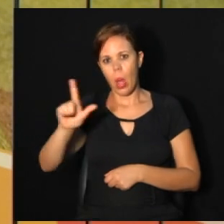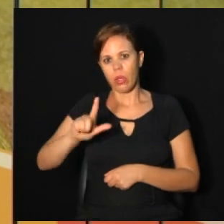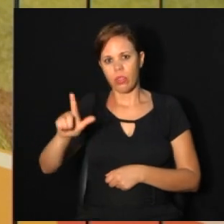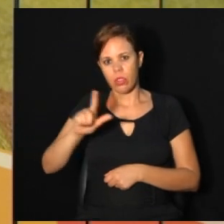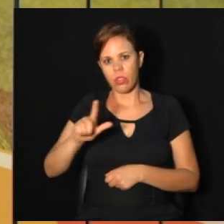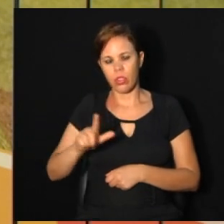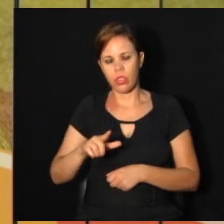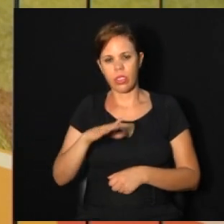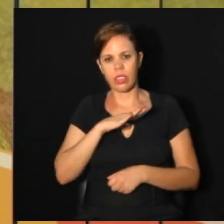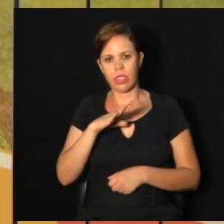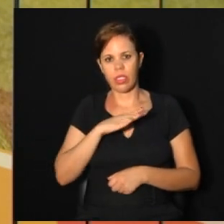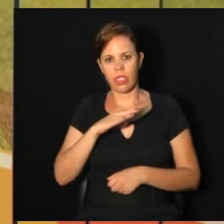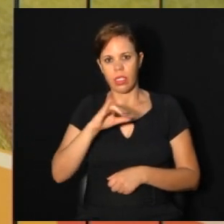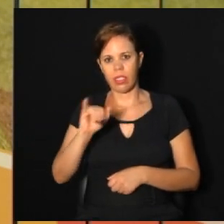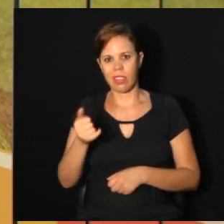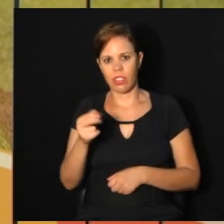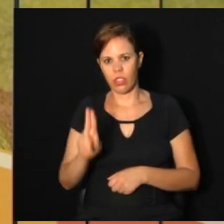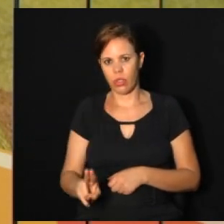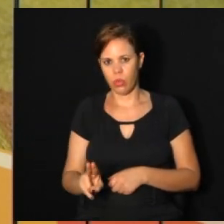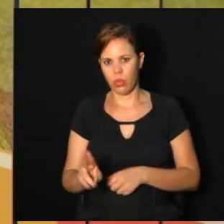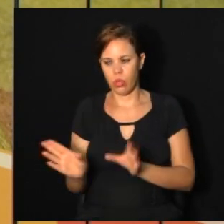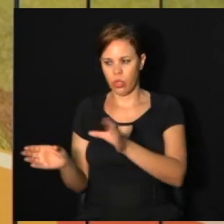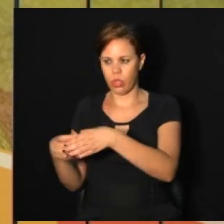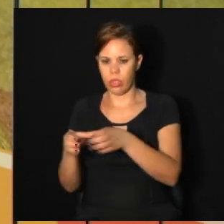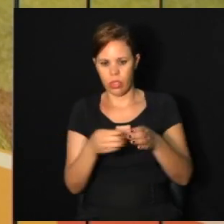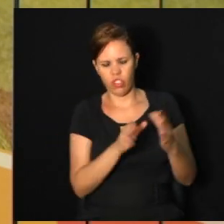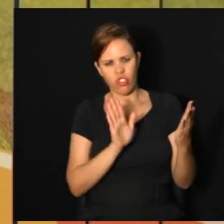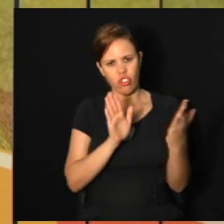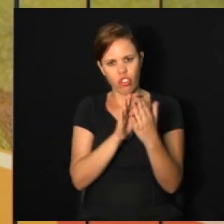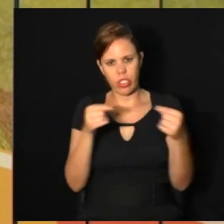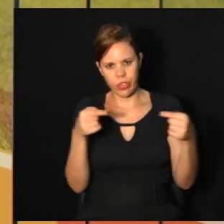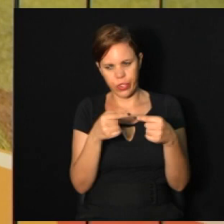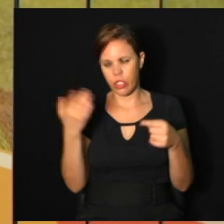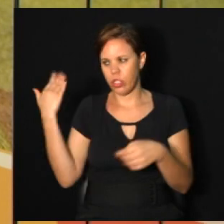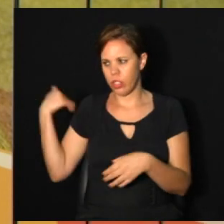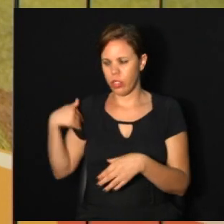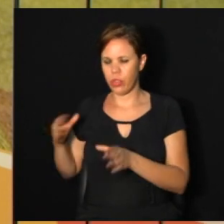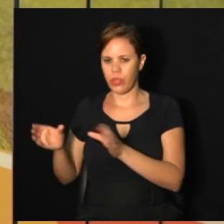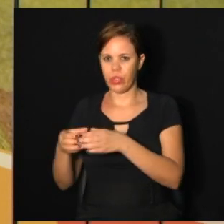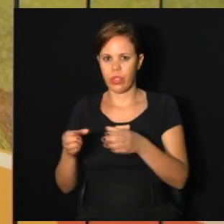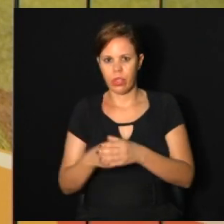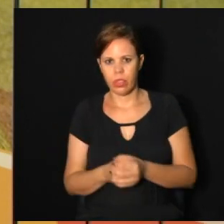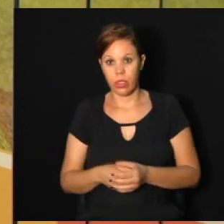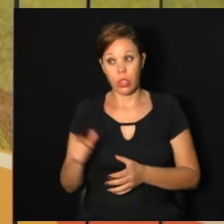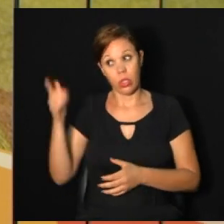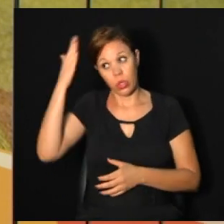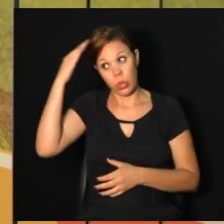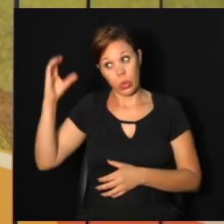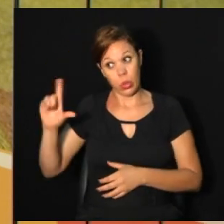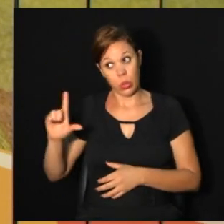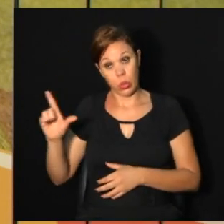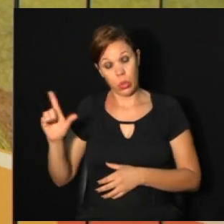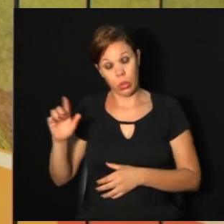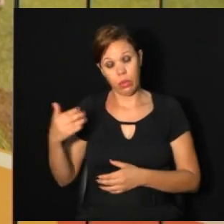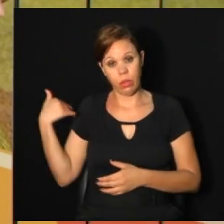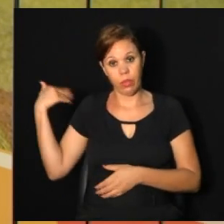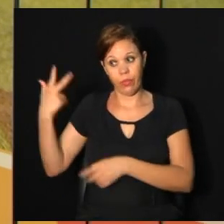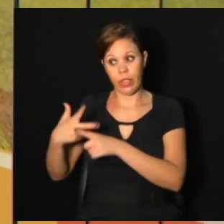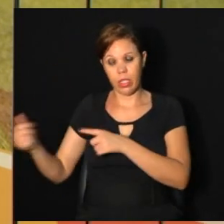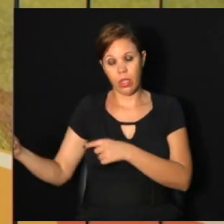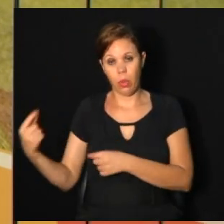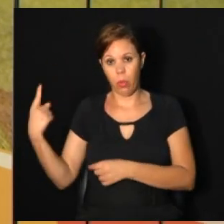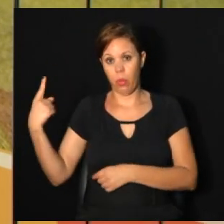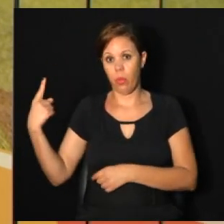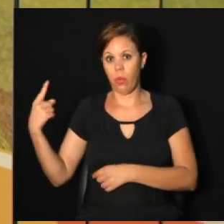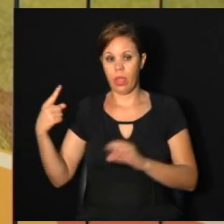fase. Lembrando que as equipes já se enfrentaram na fase de grupos e o Londrina levou a melhor, venceu por 1-0, gol no finalzinho,